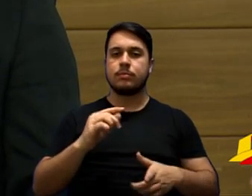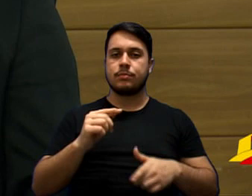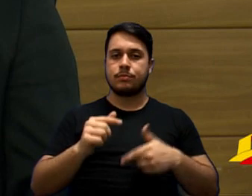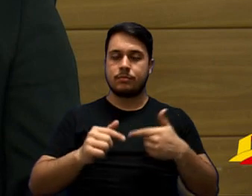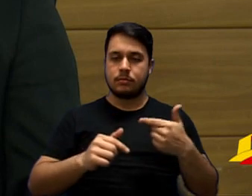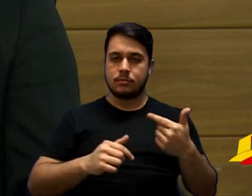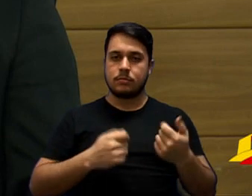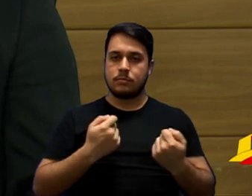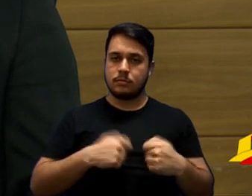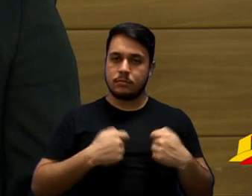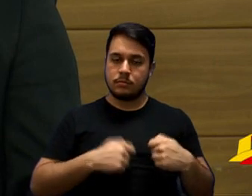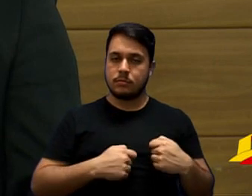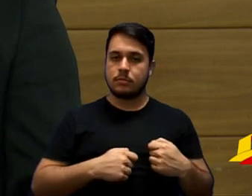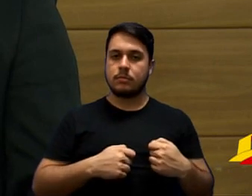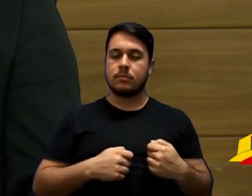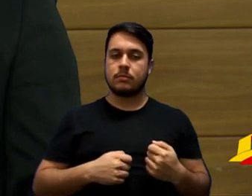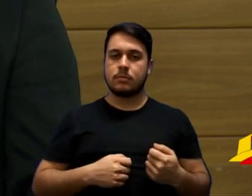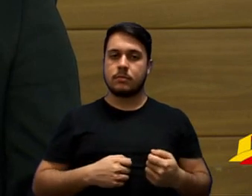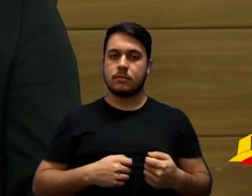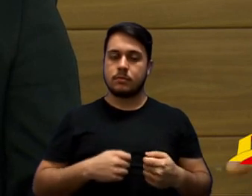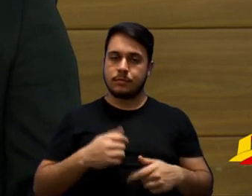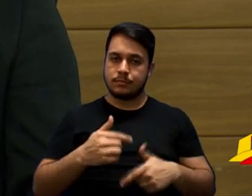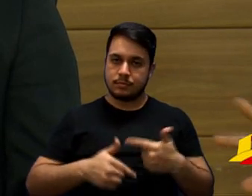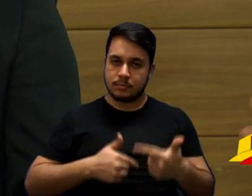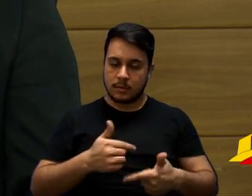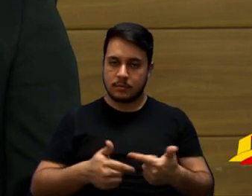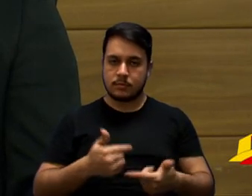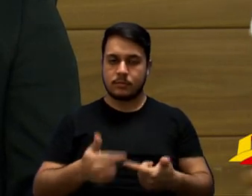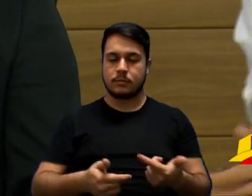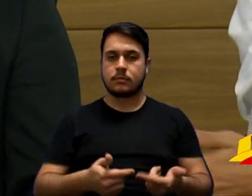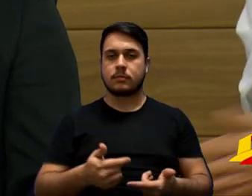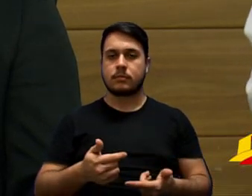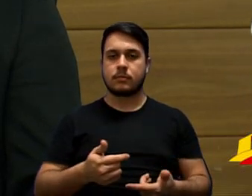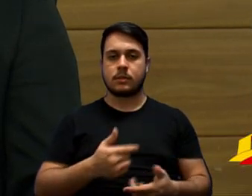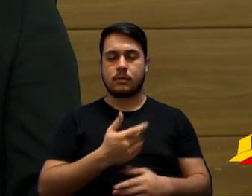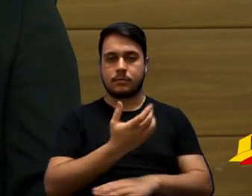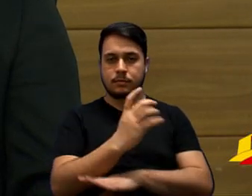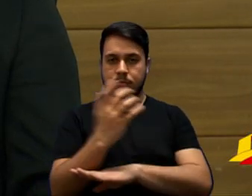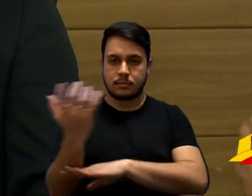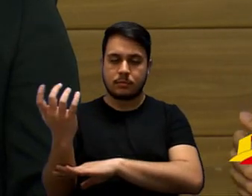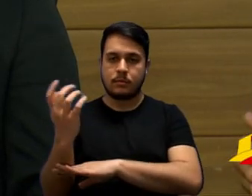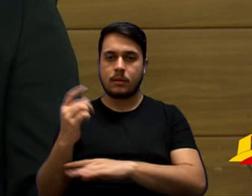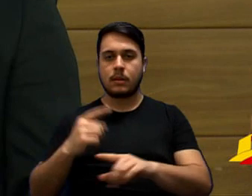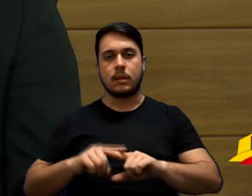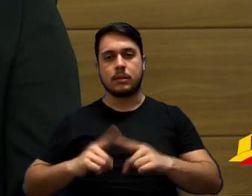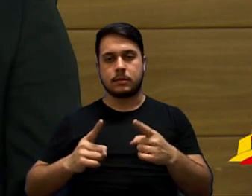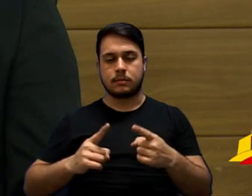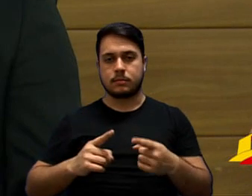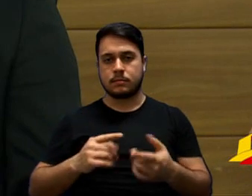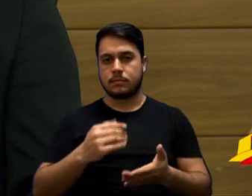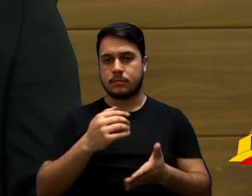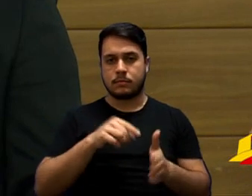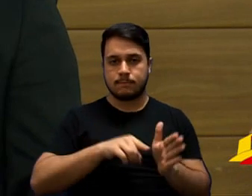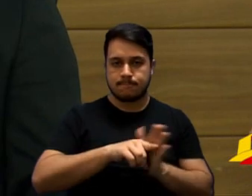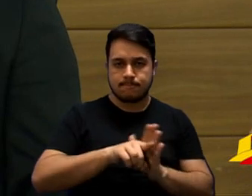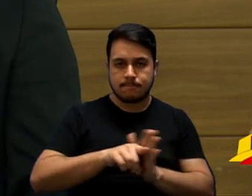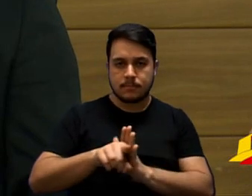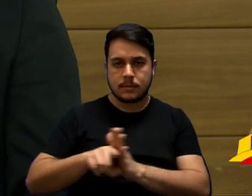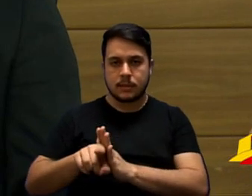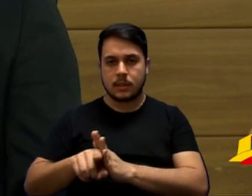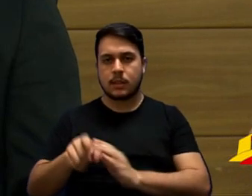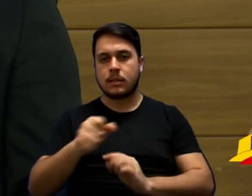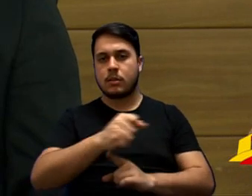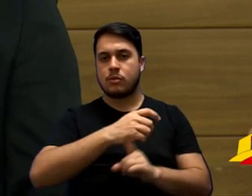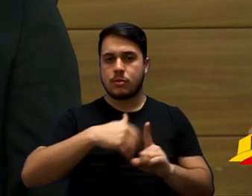elas não vão ser trabalhadas apenas com com a secretaria assim do meio ambiente mas com secretarias amplas e com isto realmente que envolve a sociedade